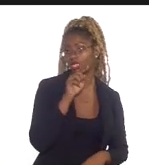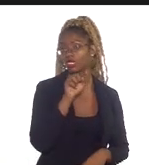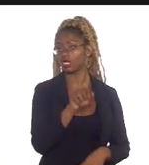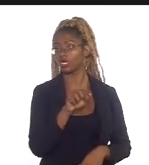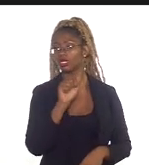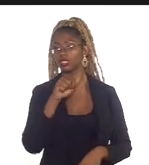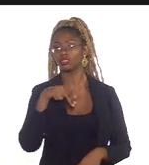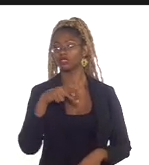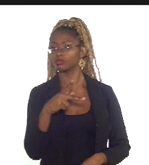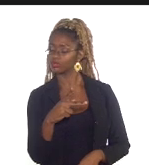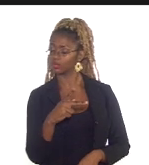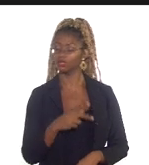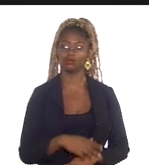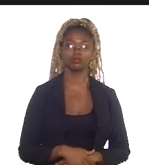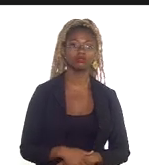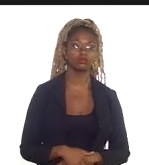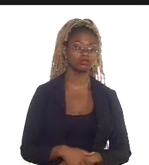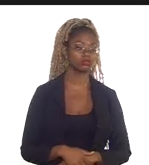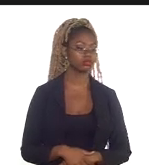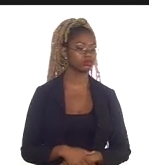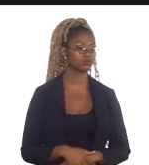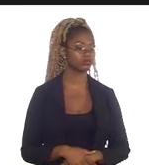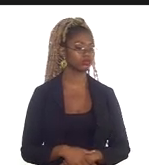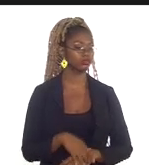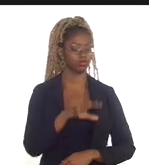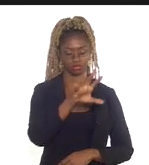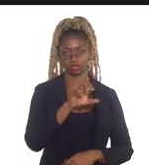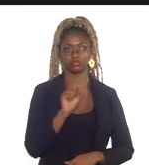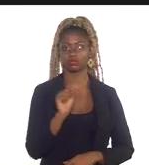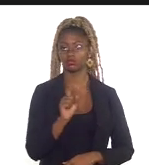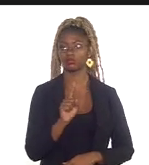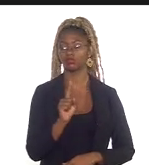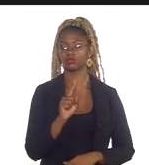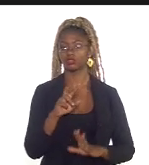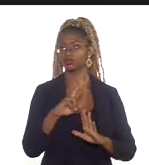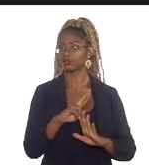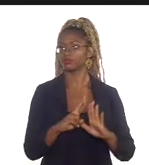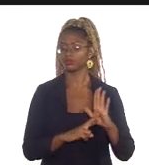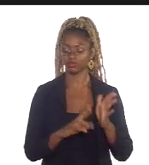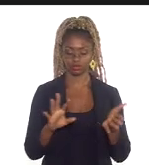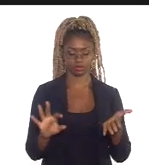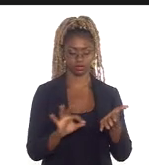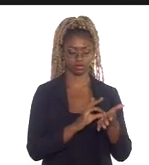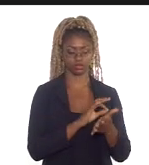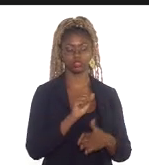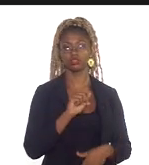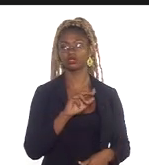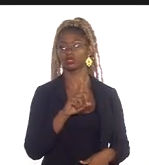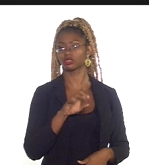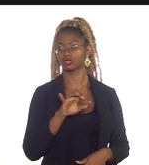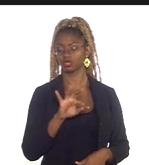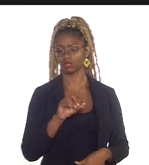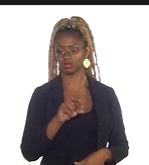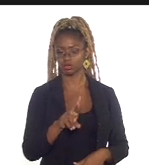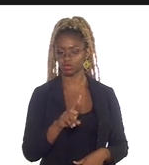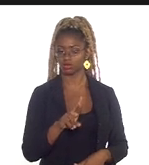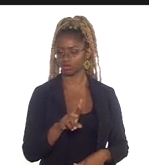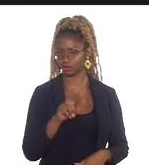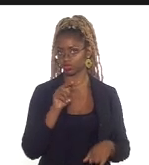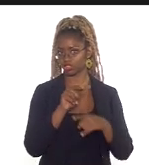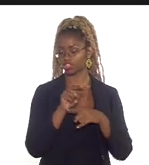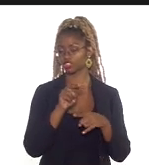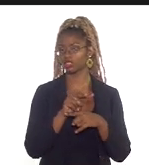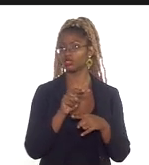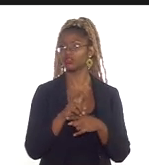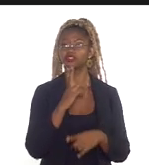ANP ela não vai pegar o relatório assinado por auditores fiscais da Cefaz e vai falar, ó,